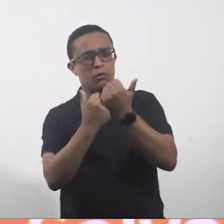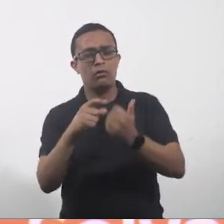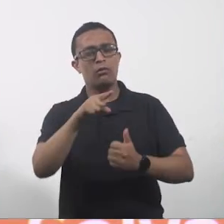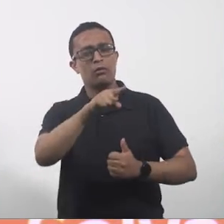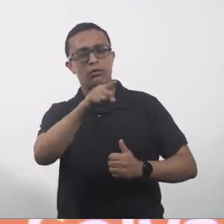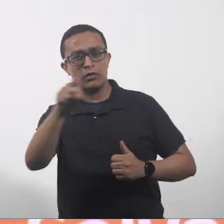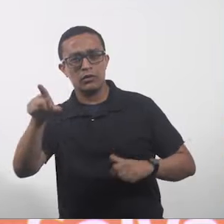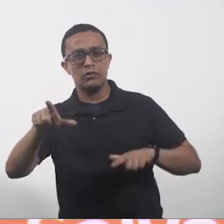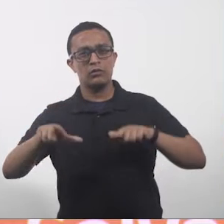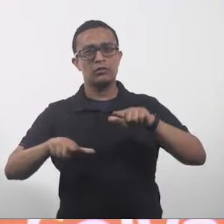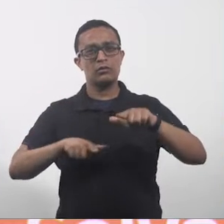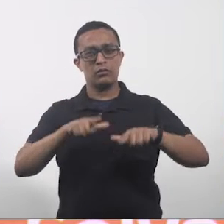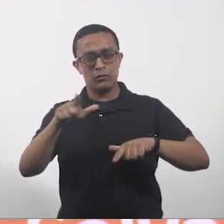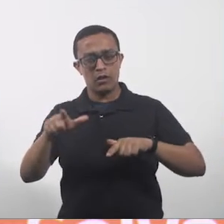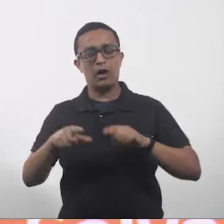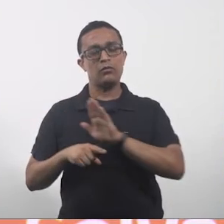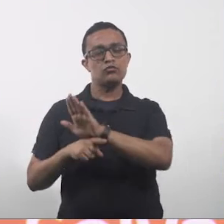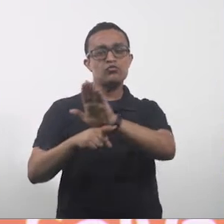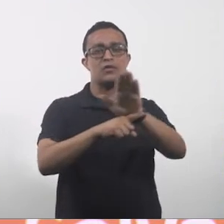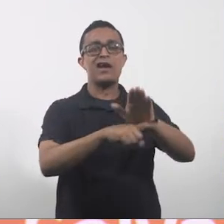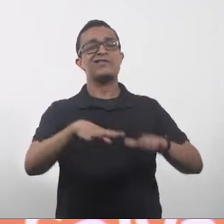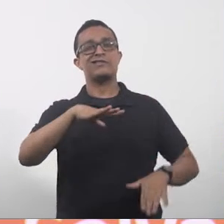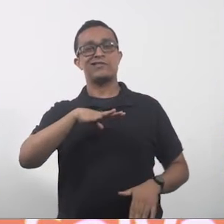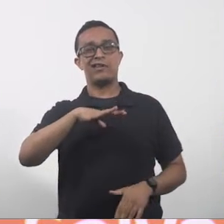conduzido e têm contribuído muito com a cidade.